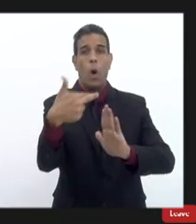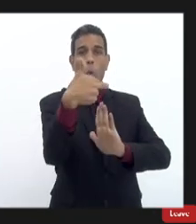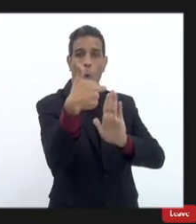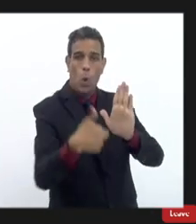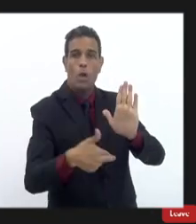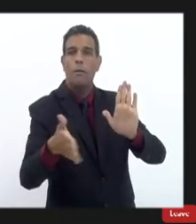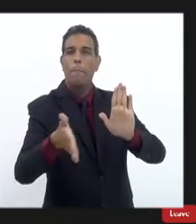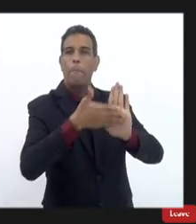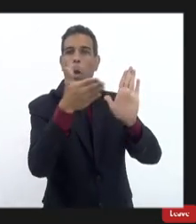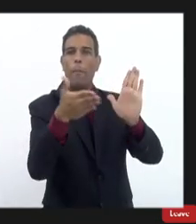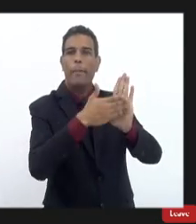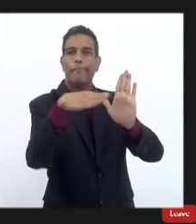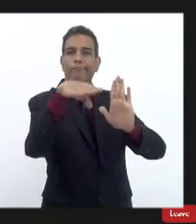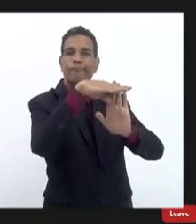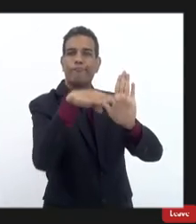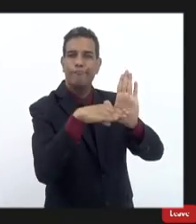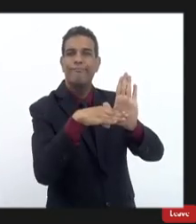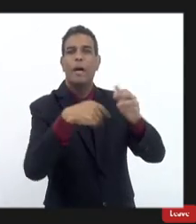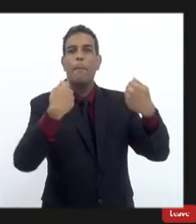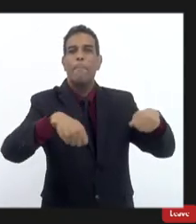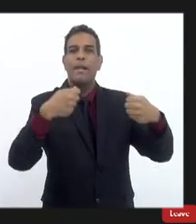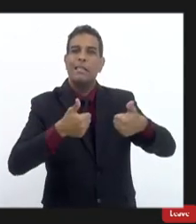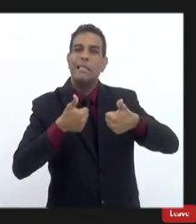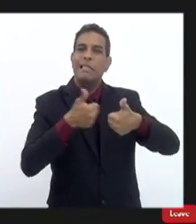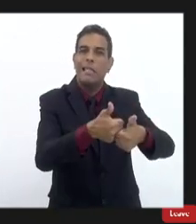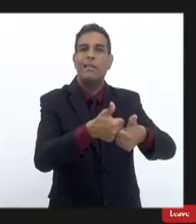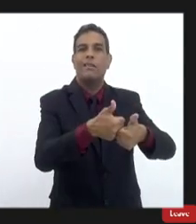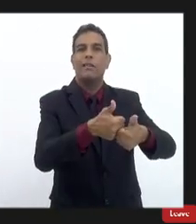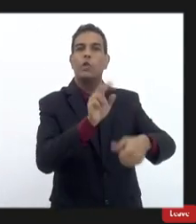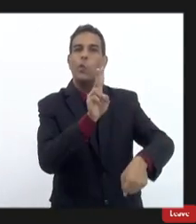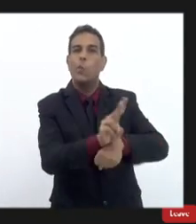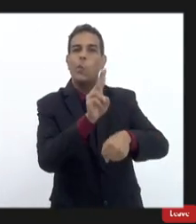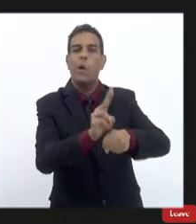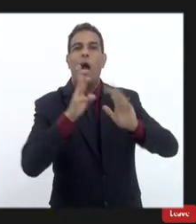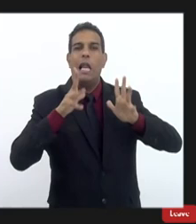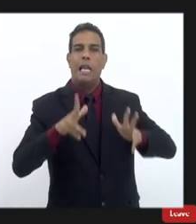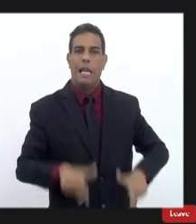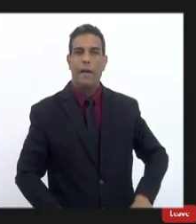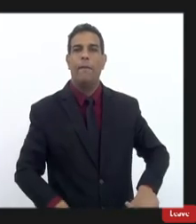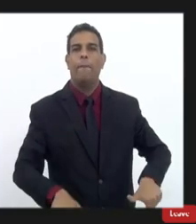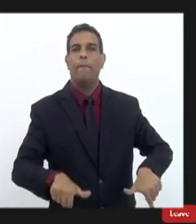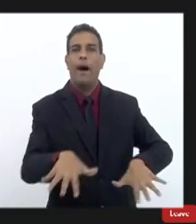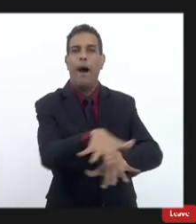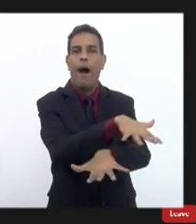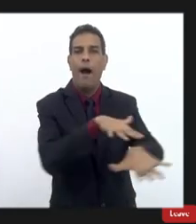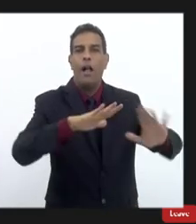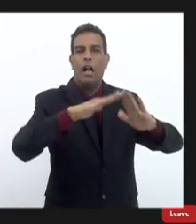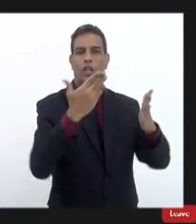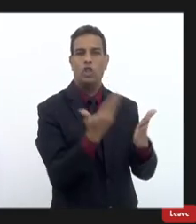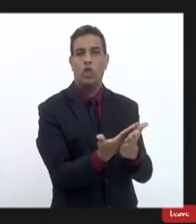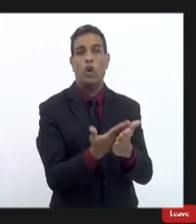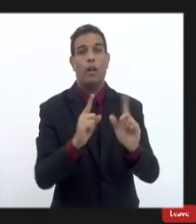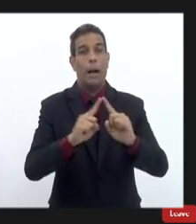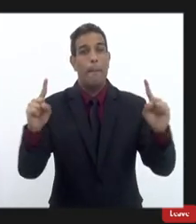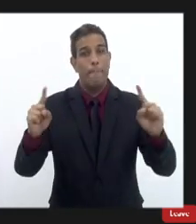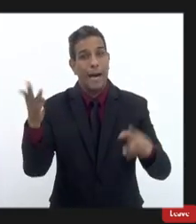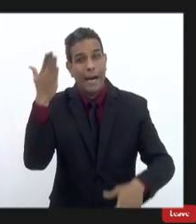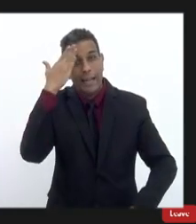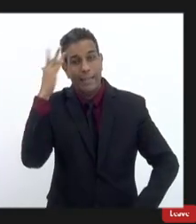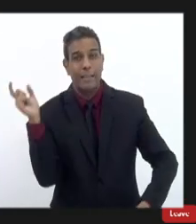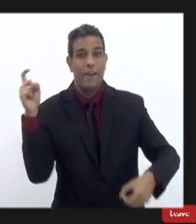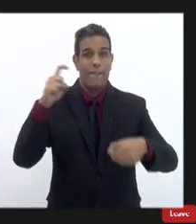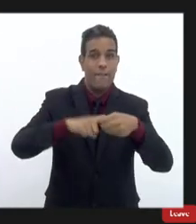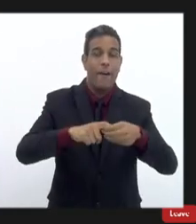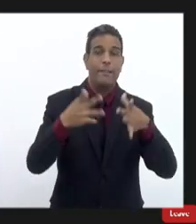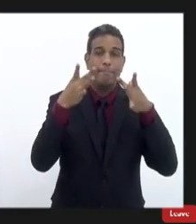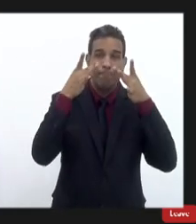contempla todos os protocolos necessários. E nós sabemos que, embora as aulas presenciais elas